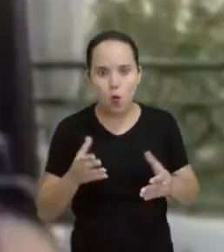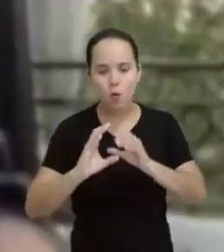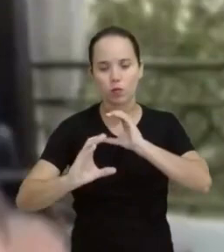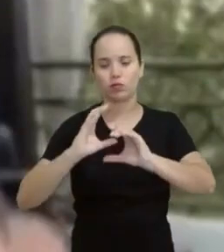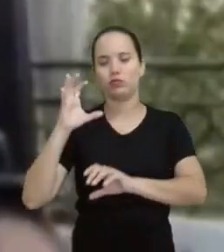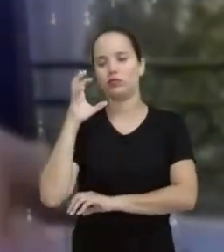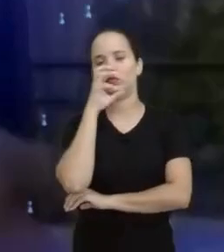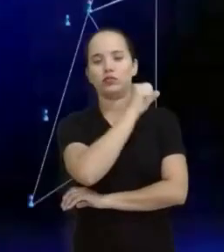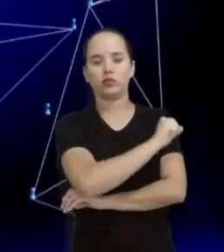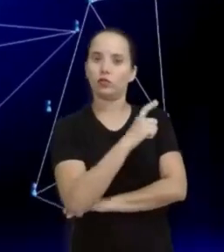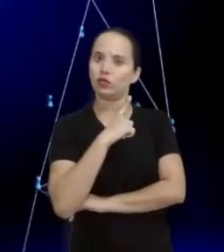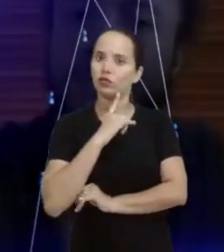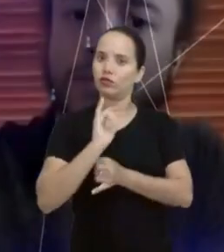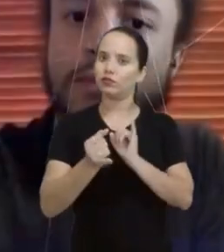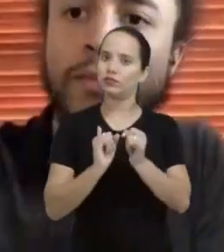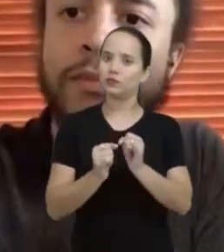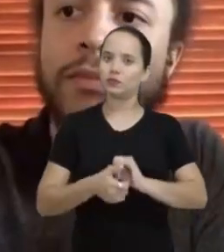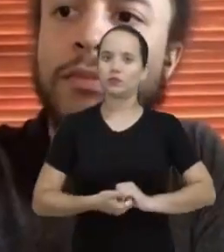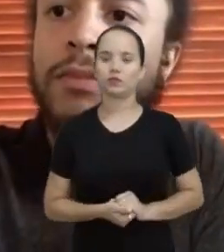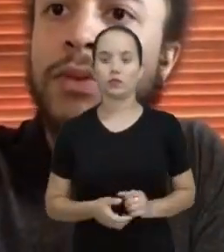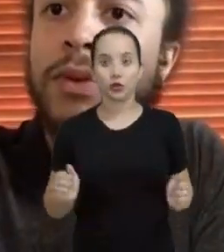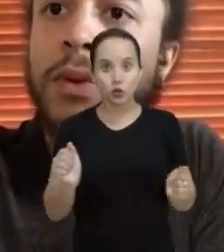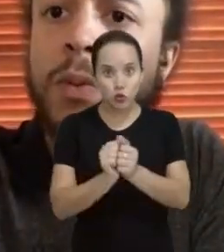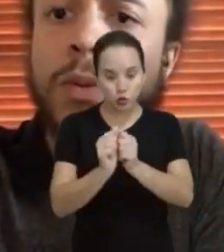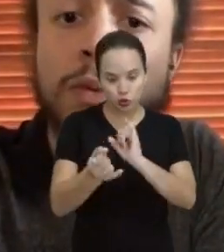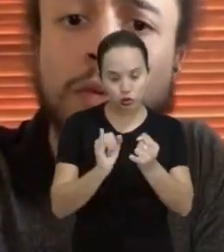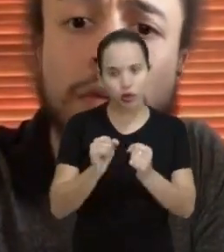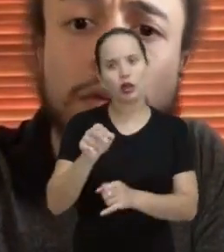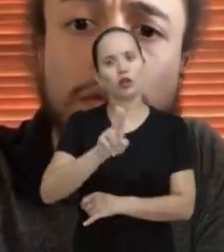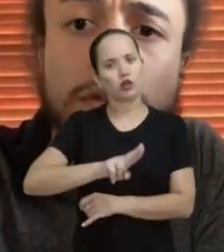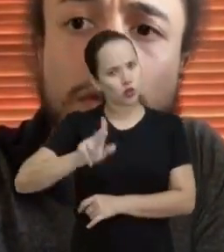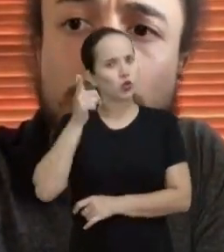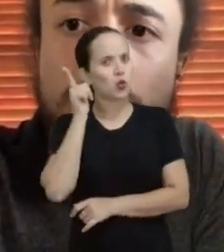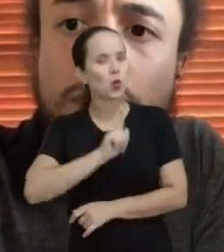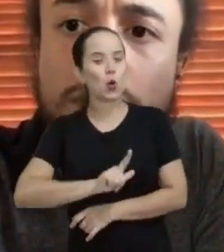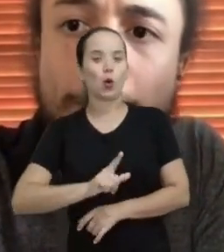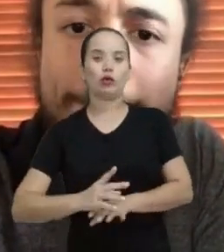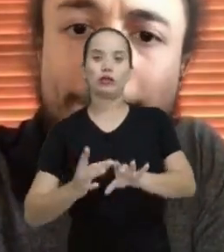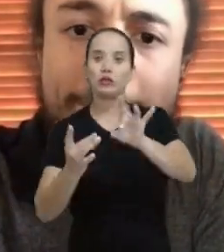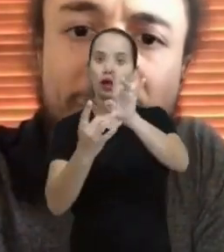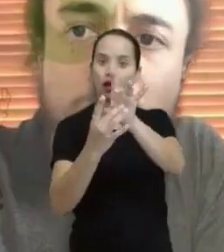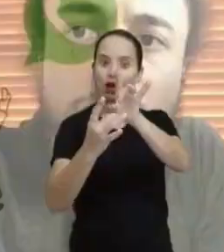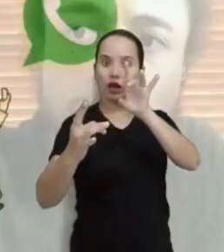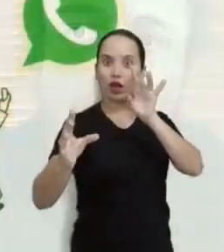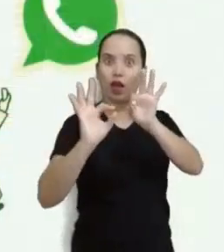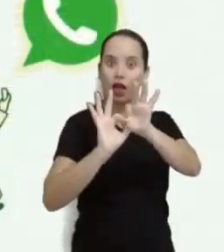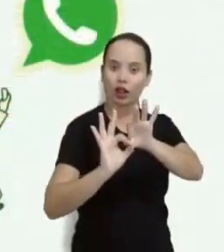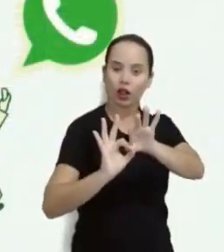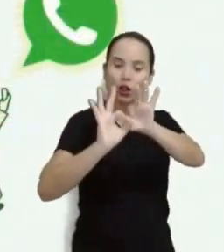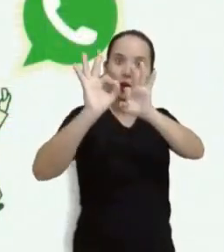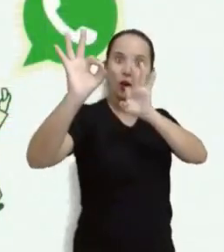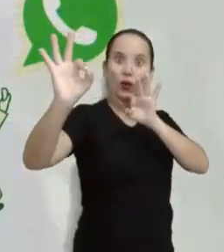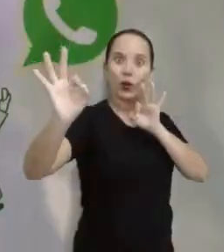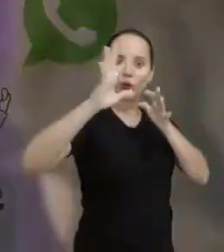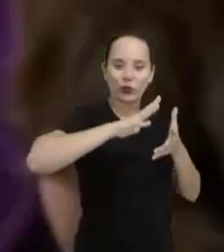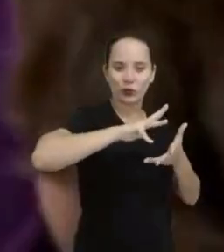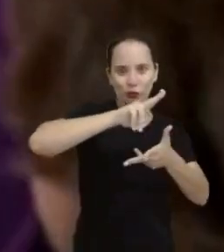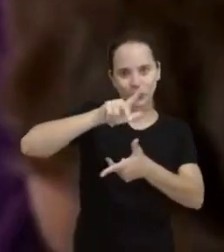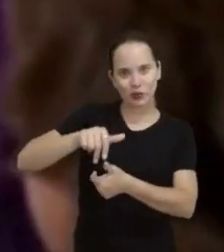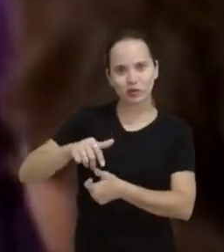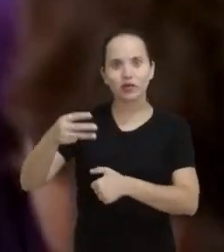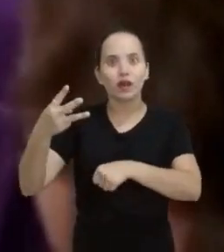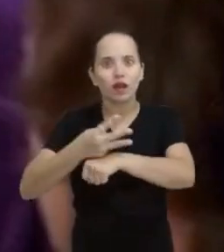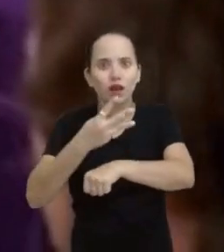pois temos a internet. Com ela, a gente faz ligações até mesmo para pessoas que estão lá do outro lado do mundo. E o